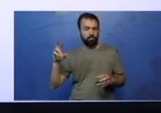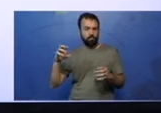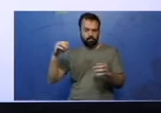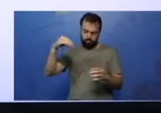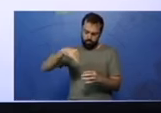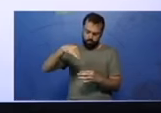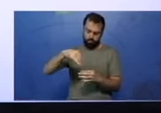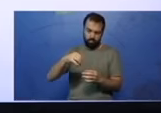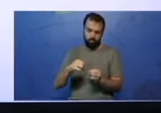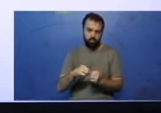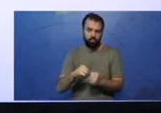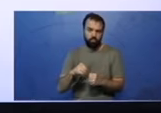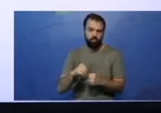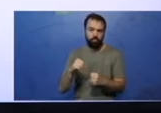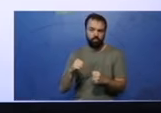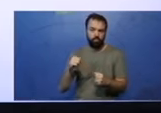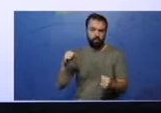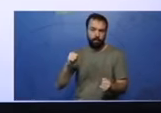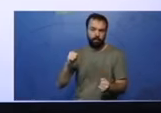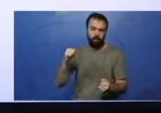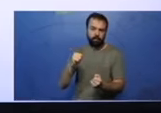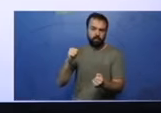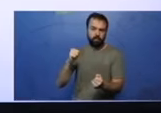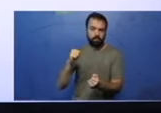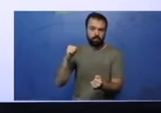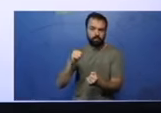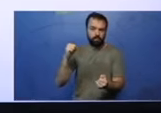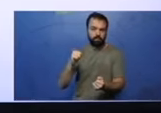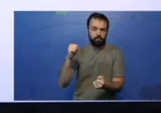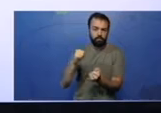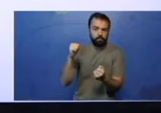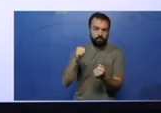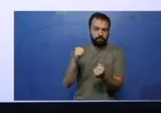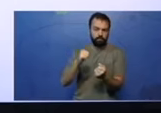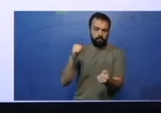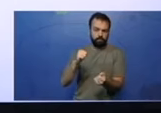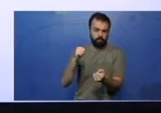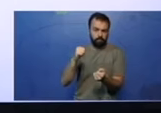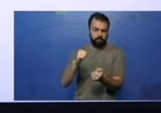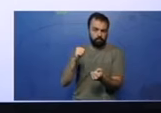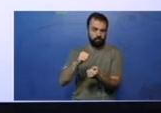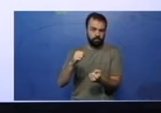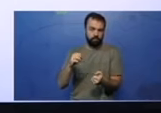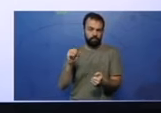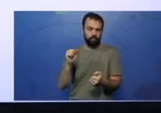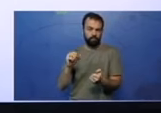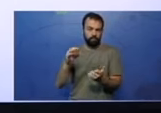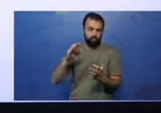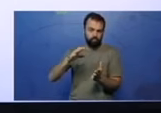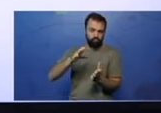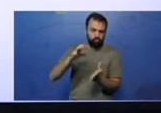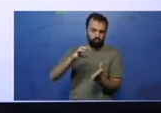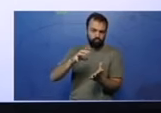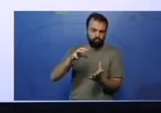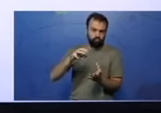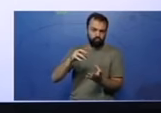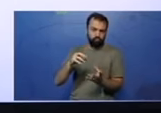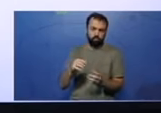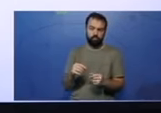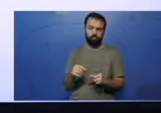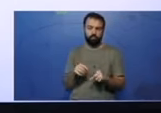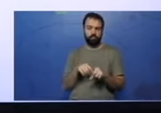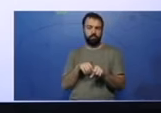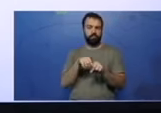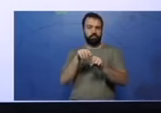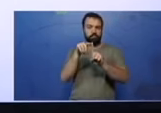muito pequena. Então, isso aumenta a pressão interna, né, desse líquido dentro da panela. E a temperatura